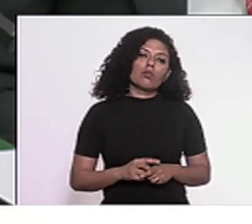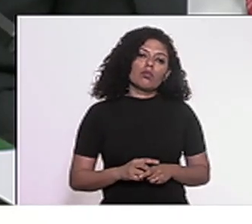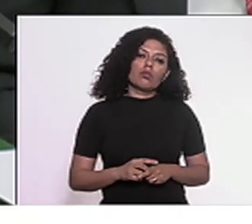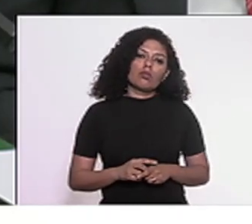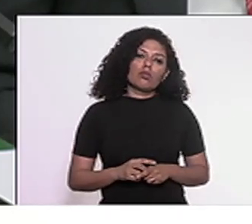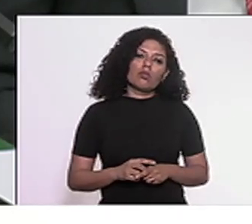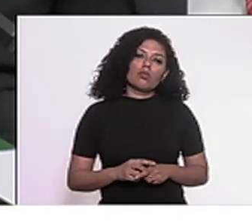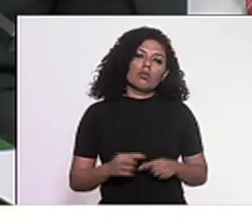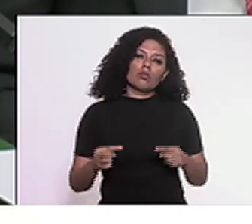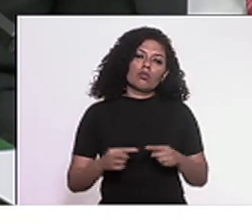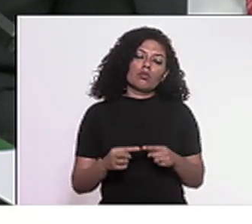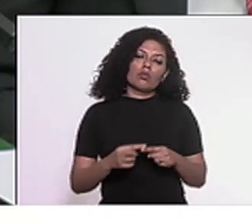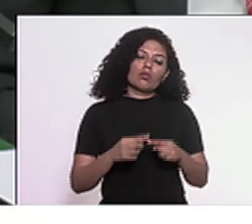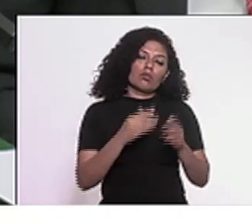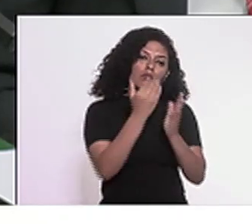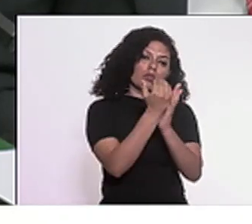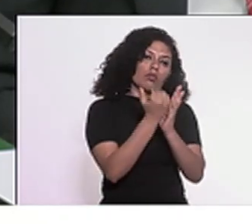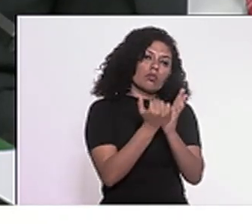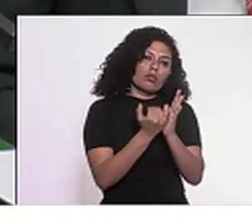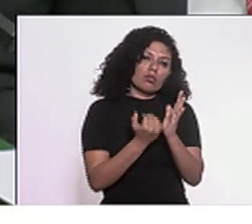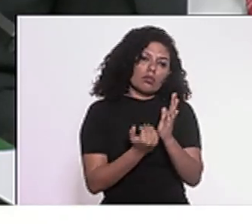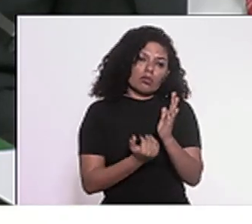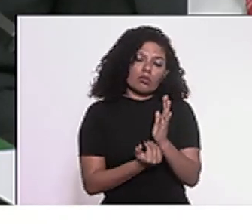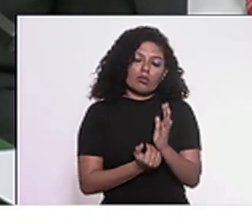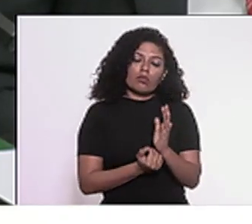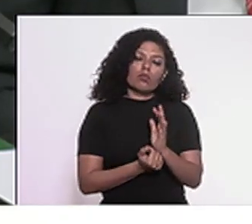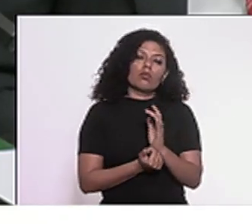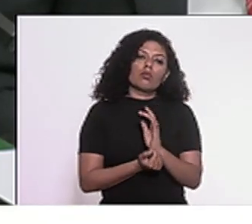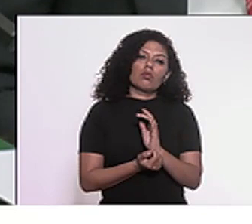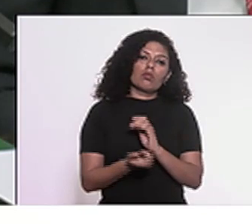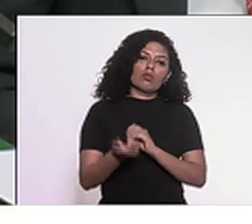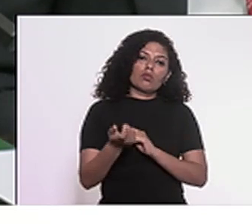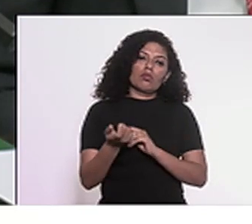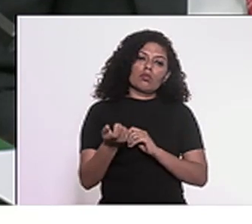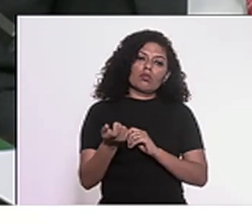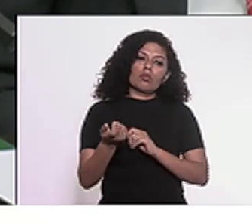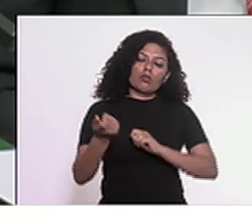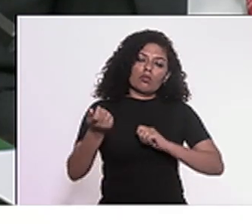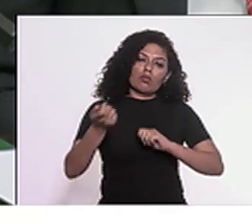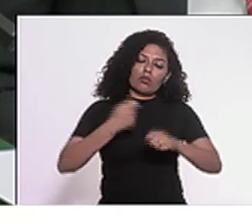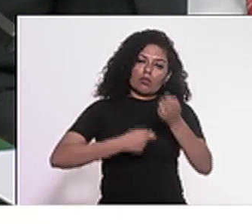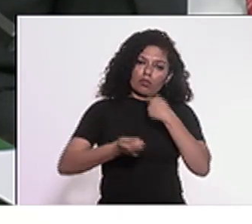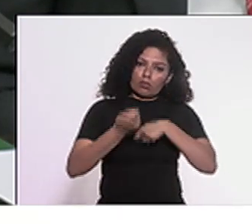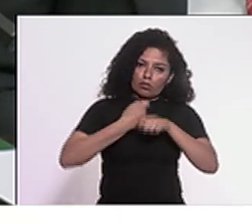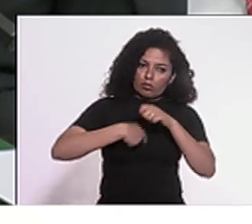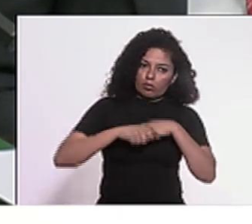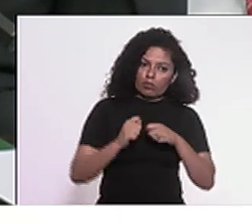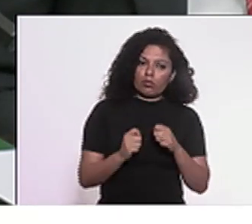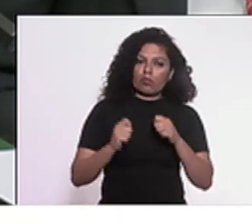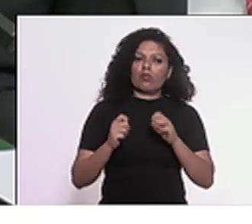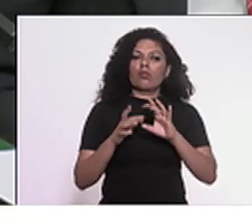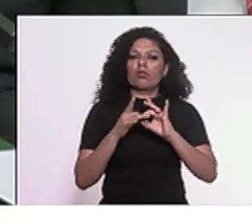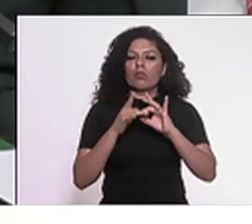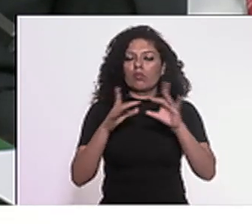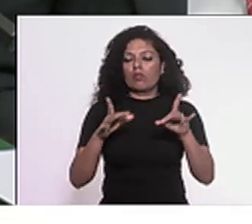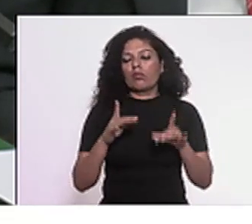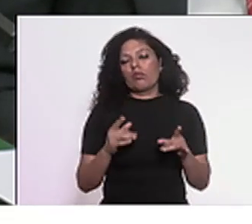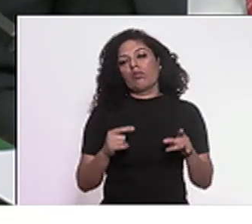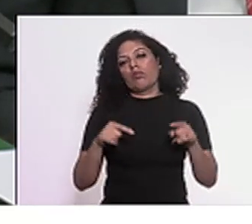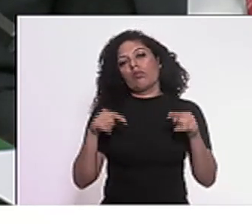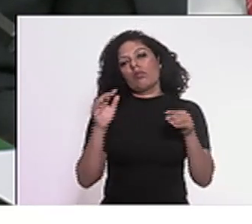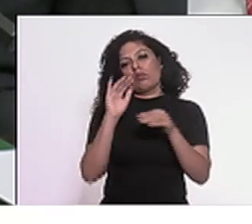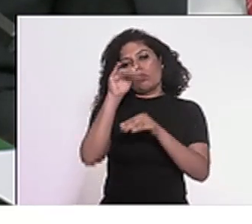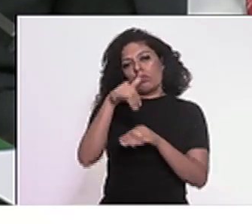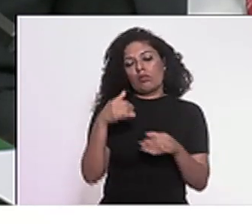alguns processos administrativos, as pessoas absolvidas na esfera penal militar, né?